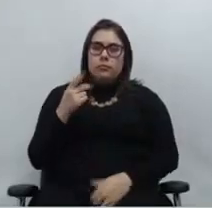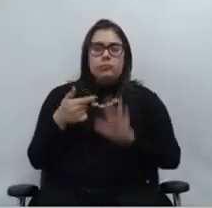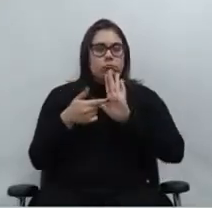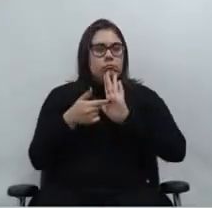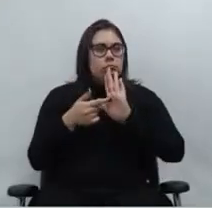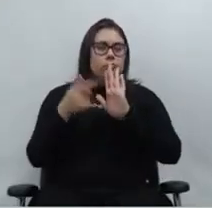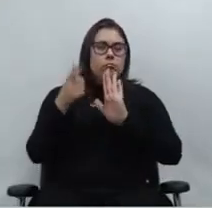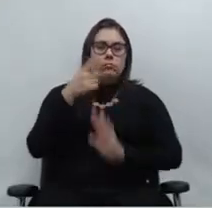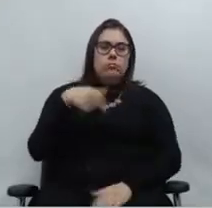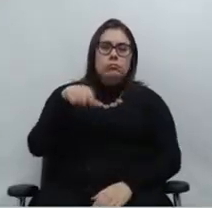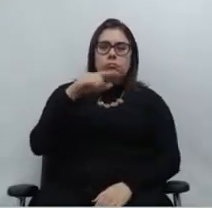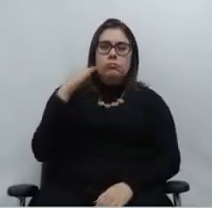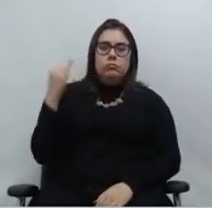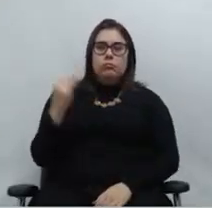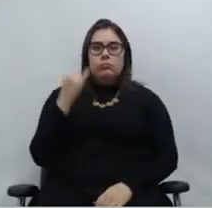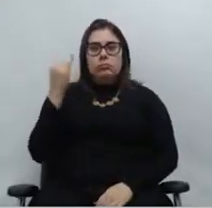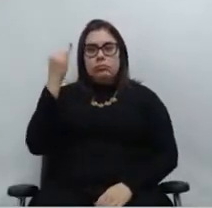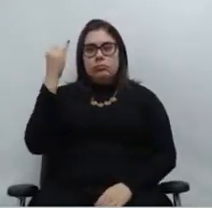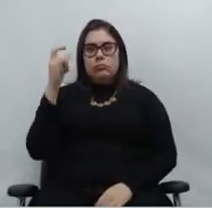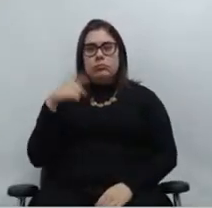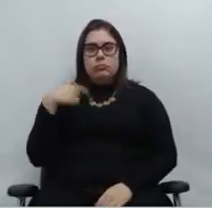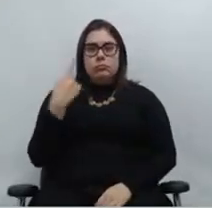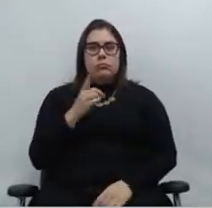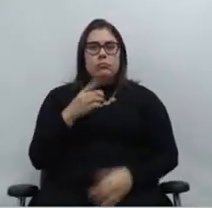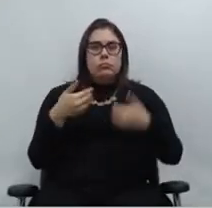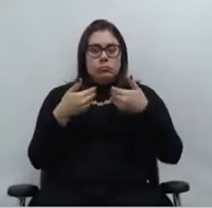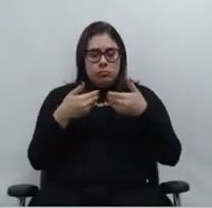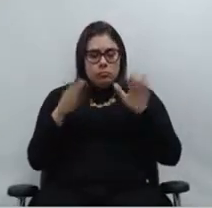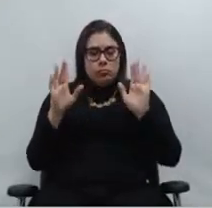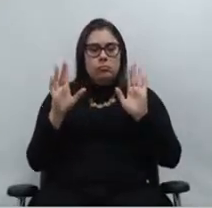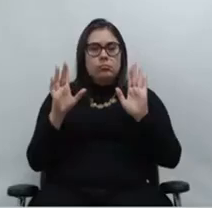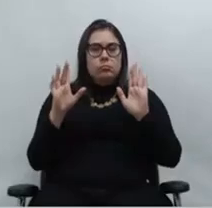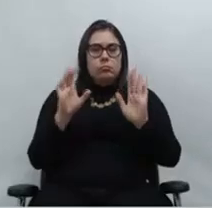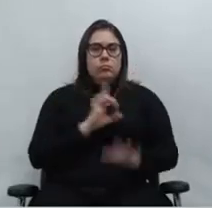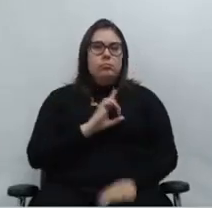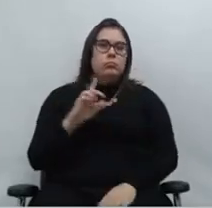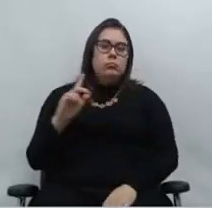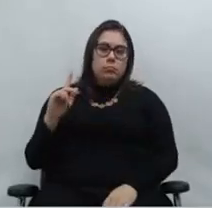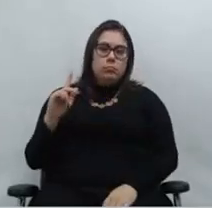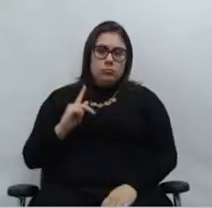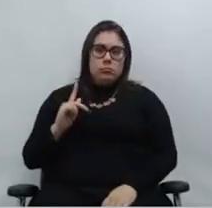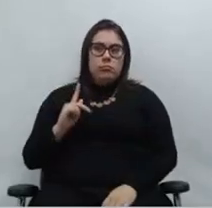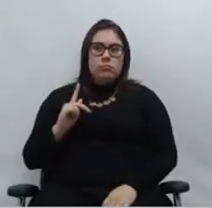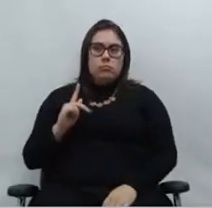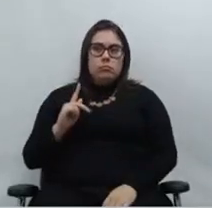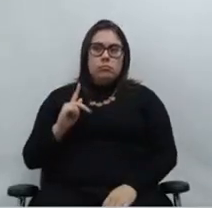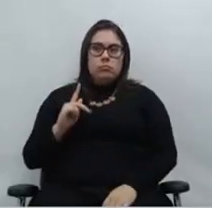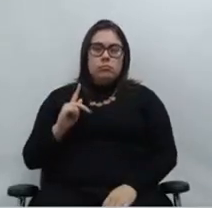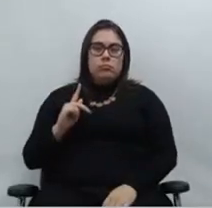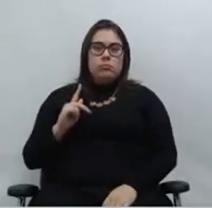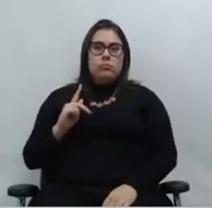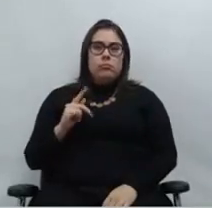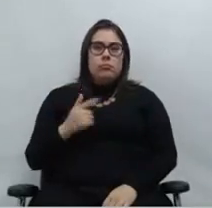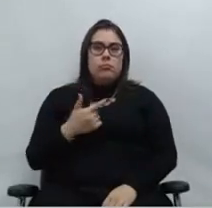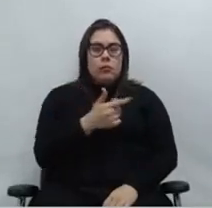relevante, no sentido de que portas abertas da Defensoria Pública em suas unidades é premissa dessa gestão, não há qualquer tipo